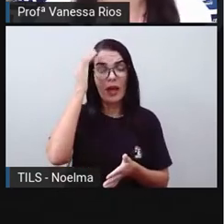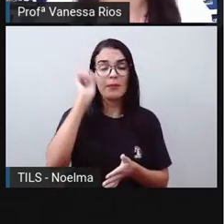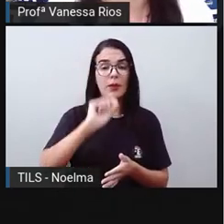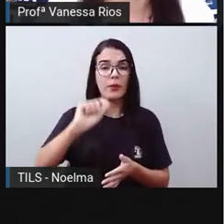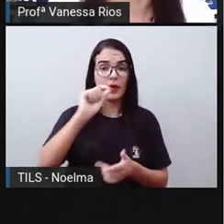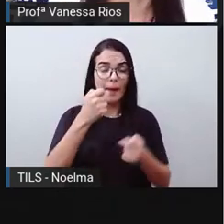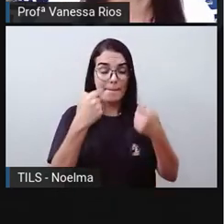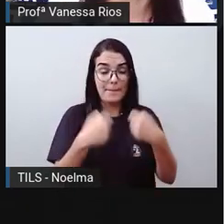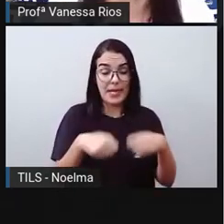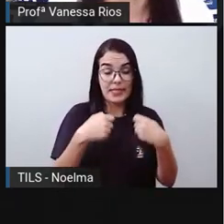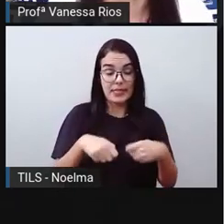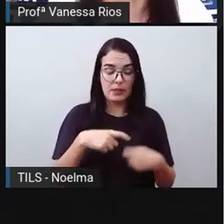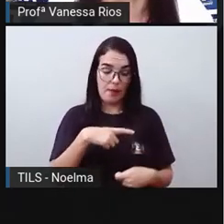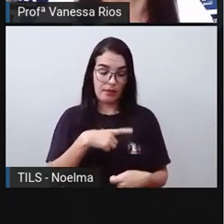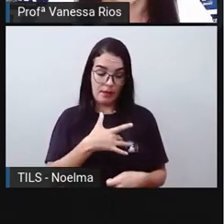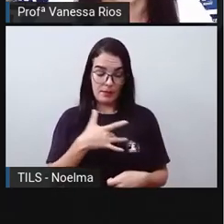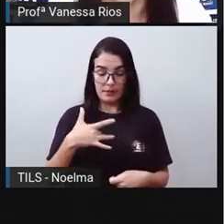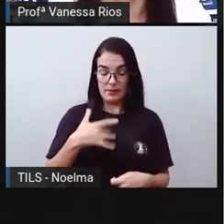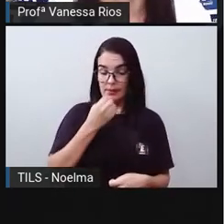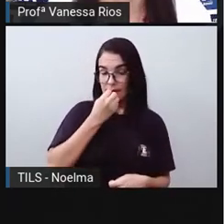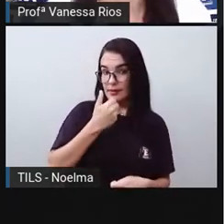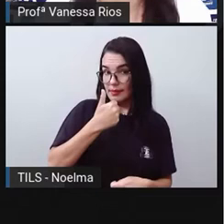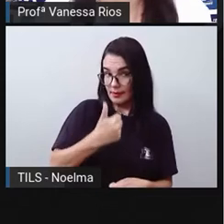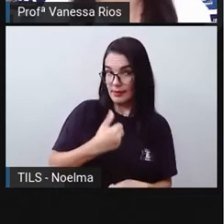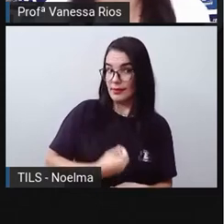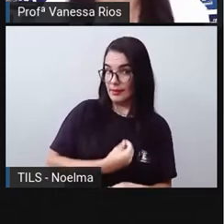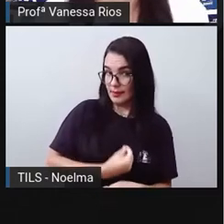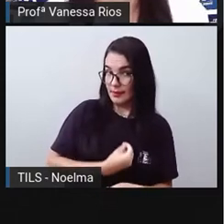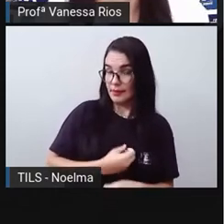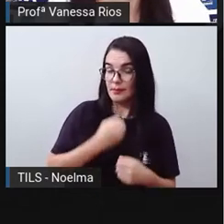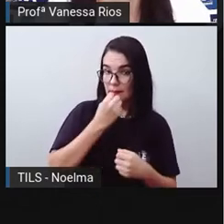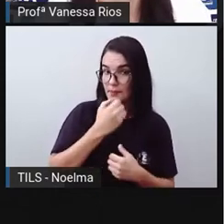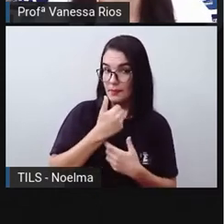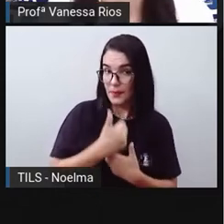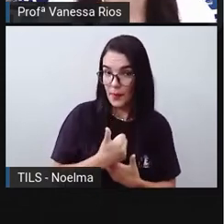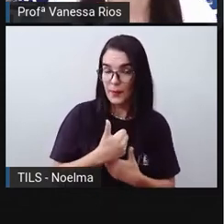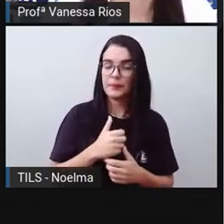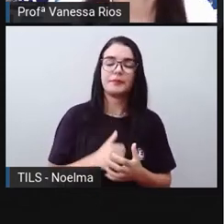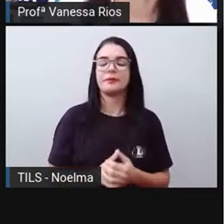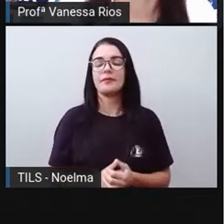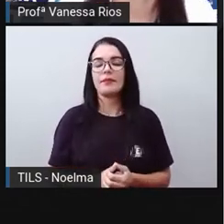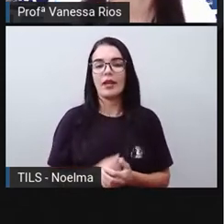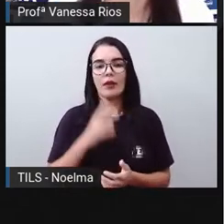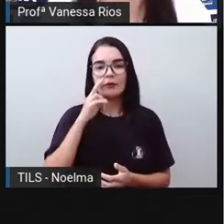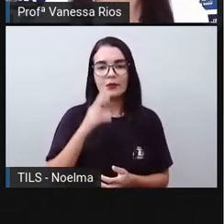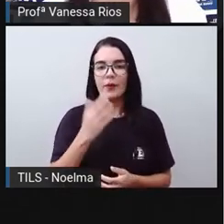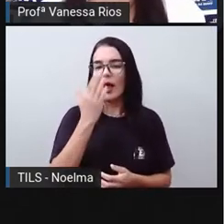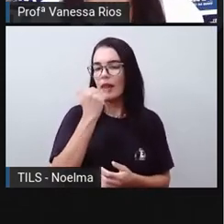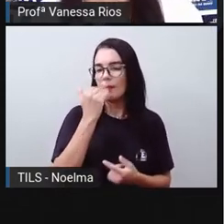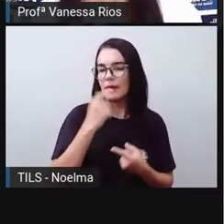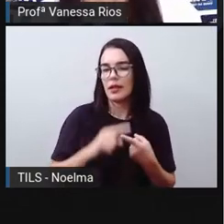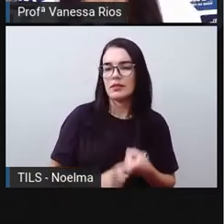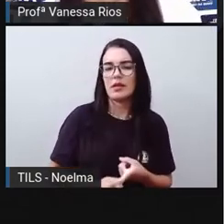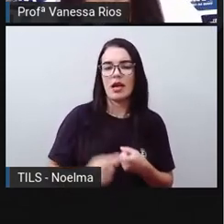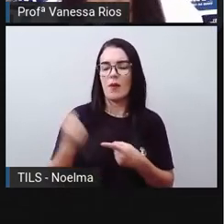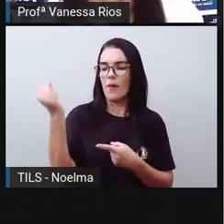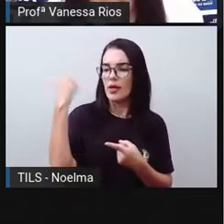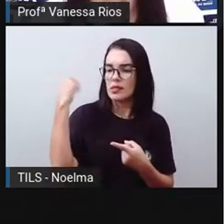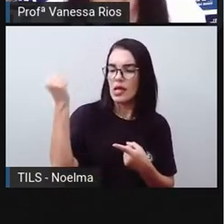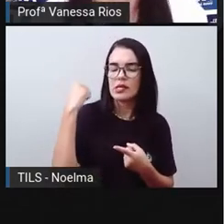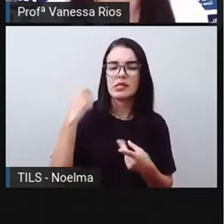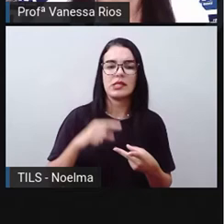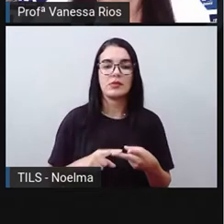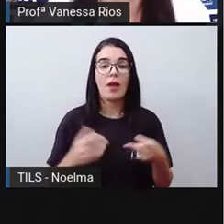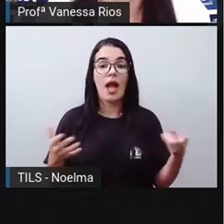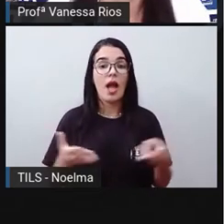é necessário para ter uma vida saudável, já que a gente já revisou sobre alimentação saudável, sobre prática de exercícios,